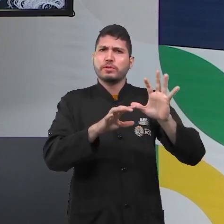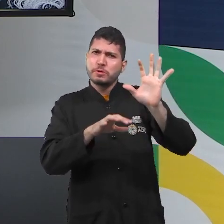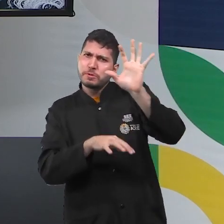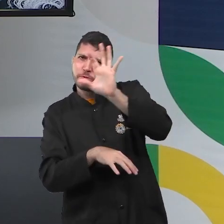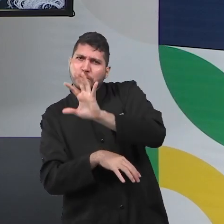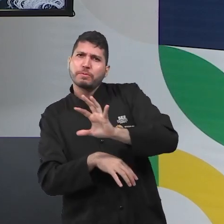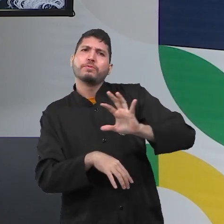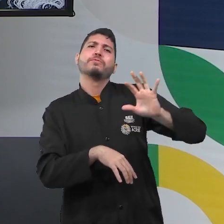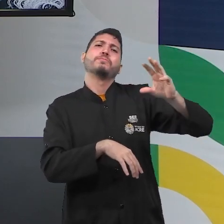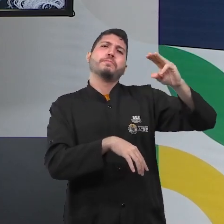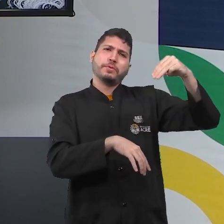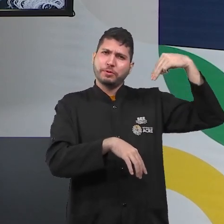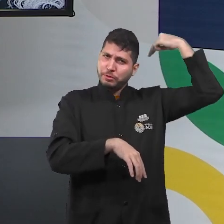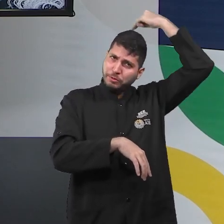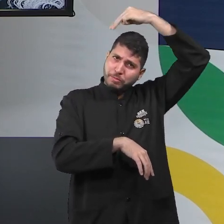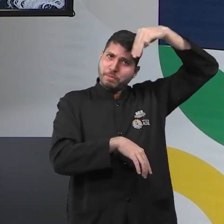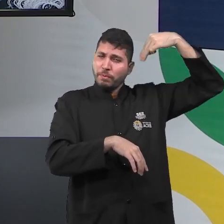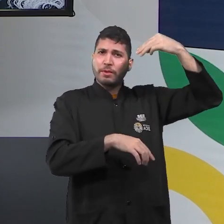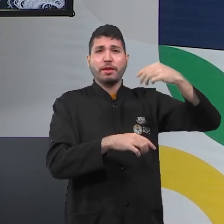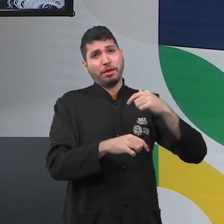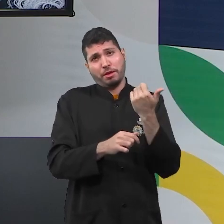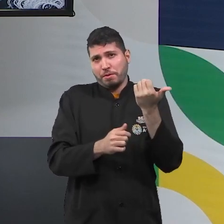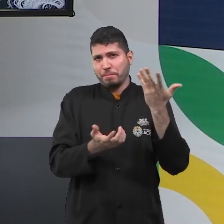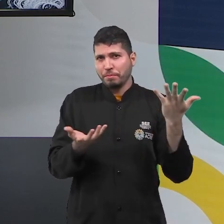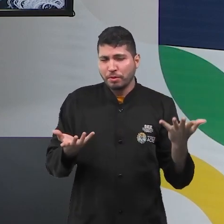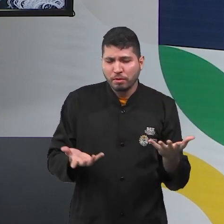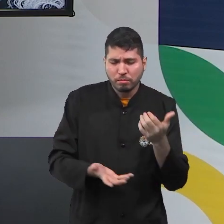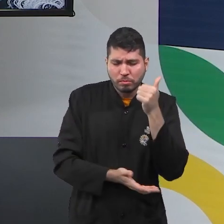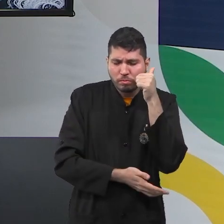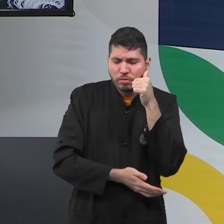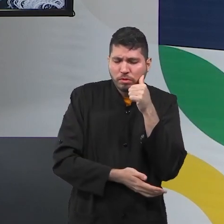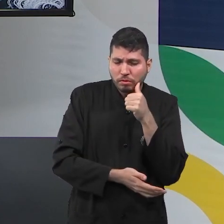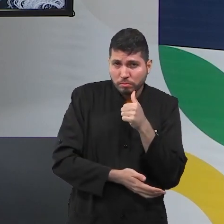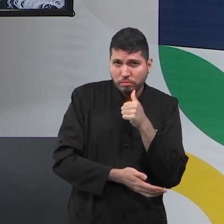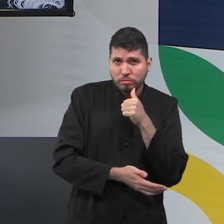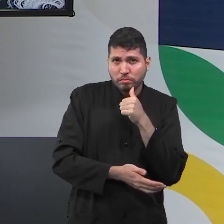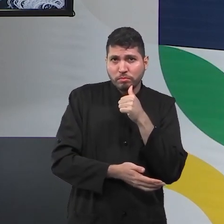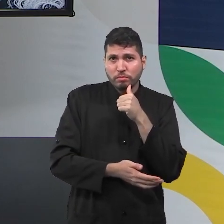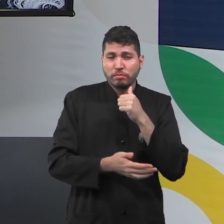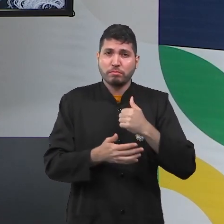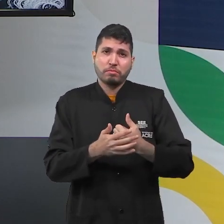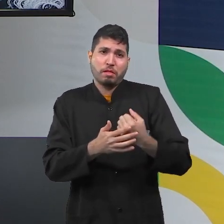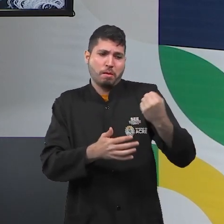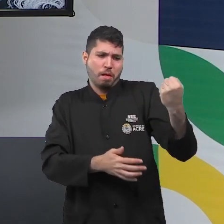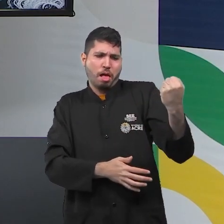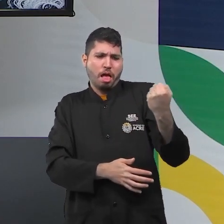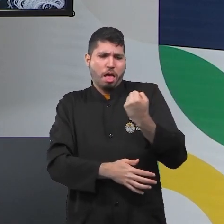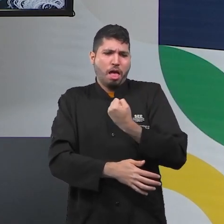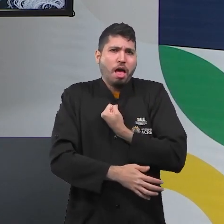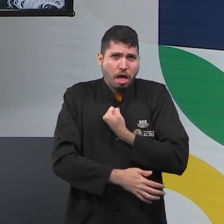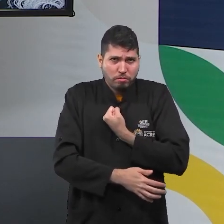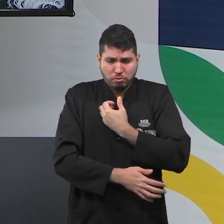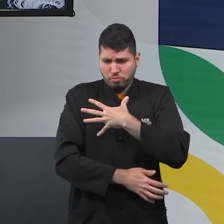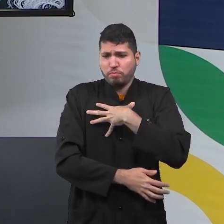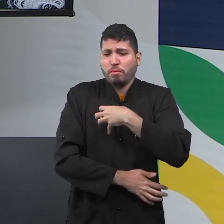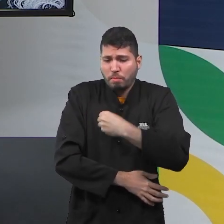a principal dela é que se trata de uma mulher que ela se matou, né? Ela se